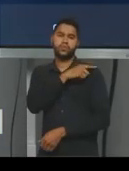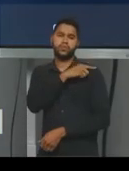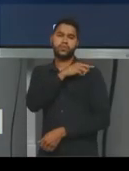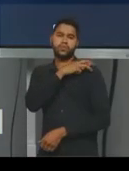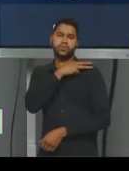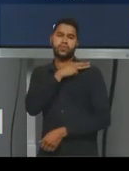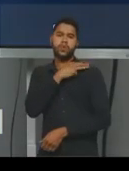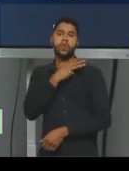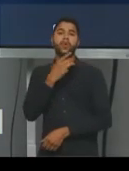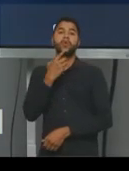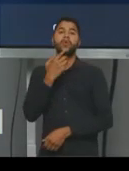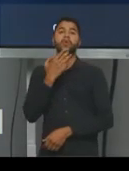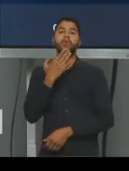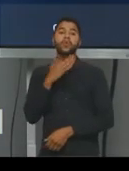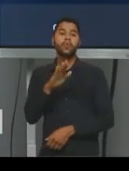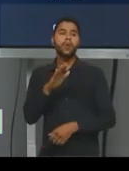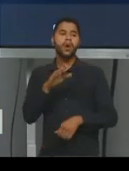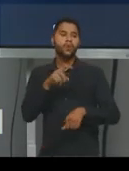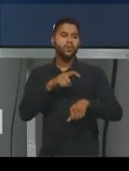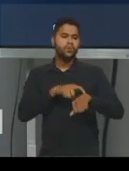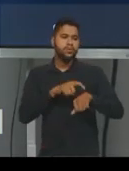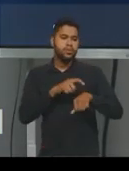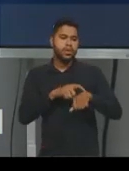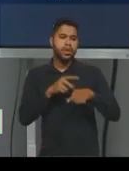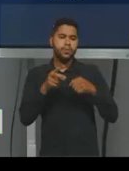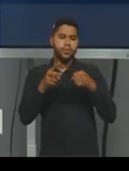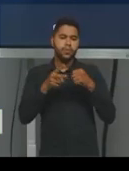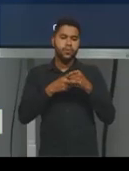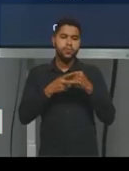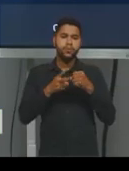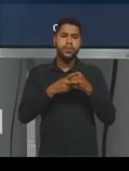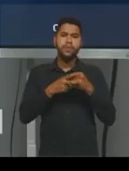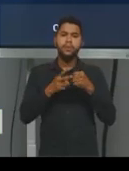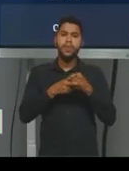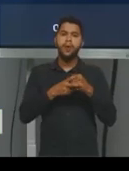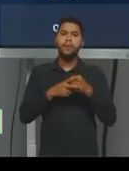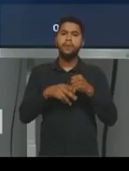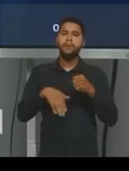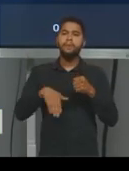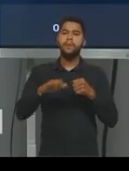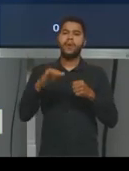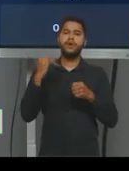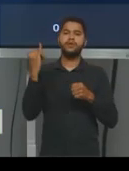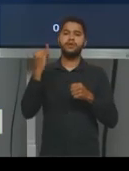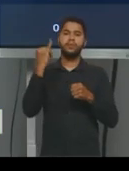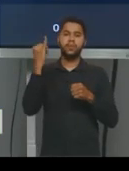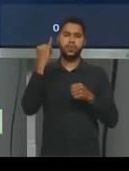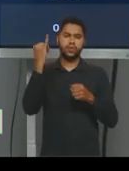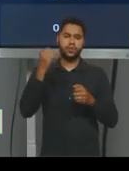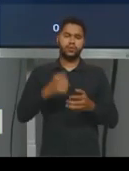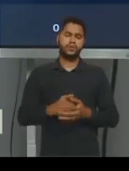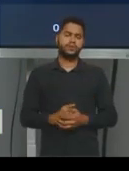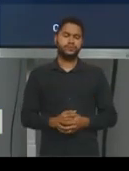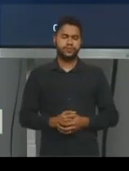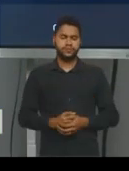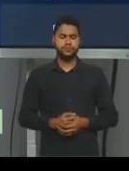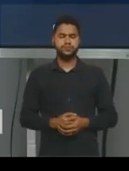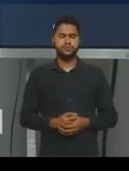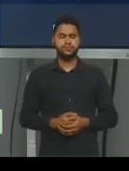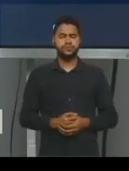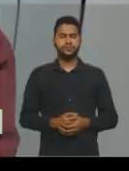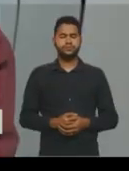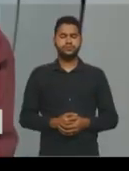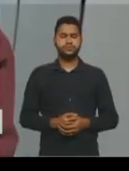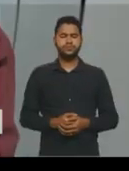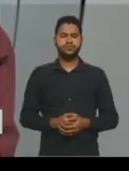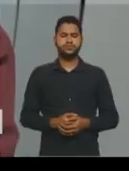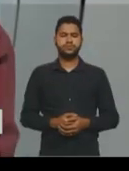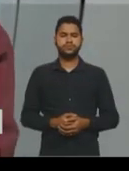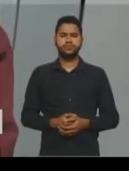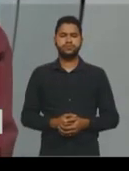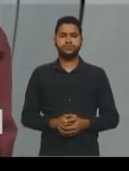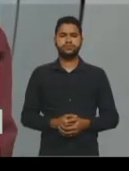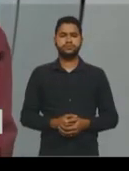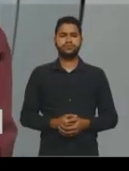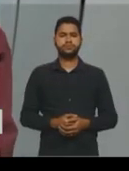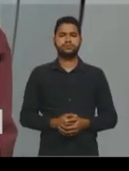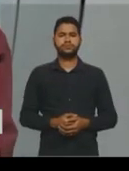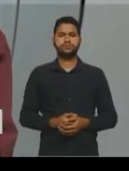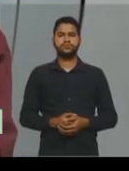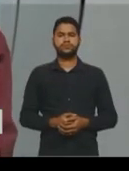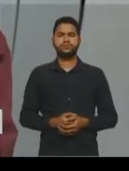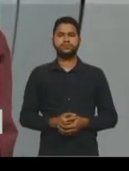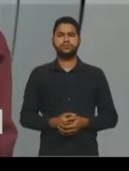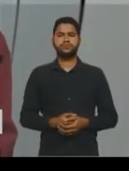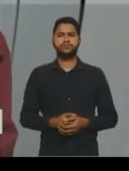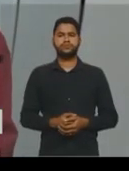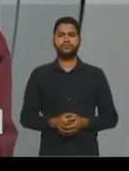tempo verbal mais importante nos relatos, professor Fernando? O tempo da Reading